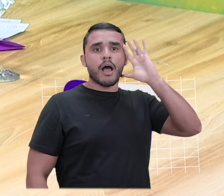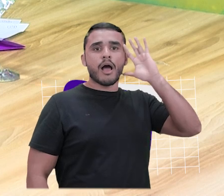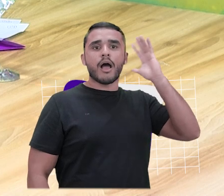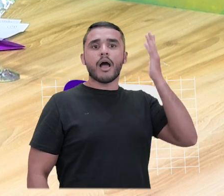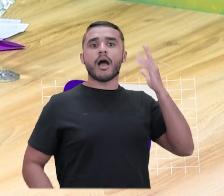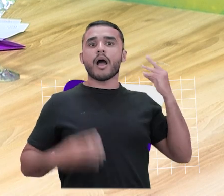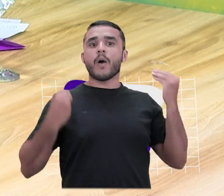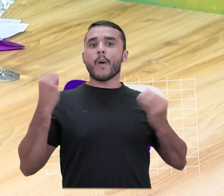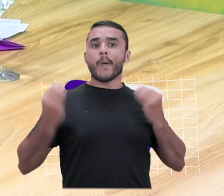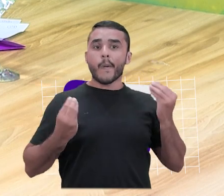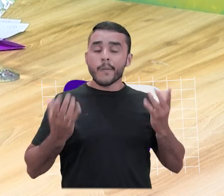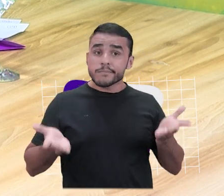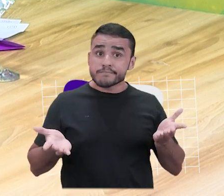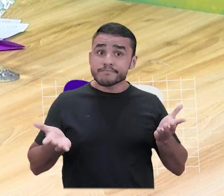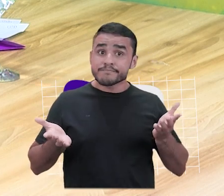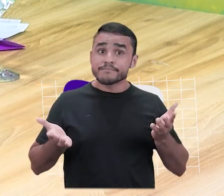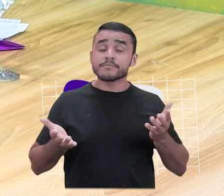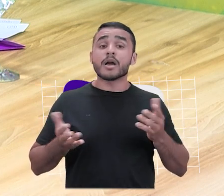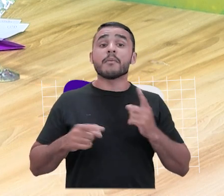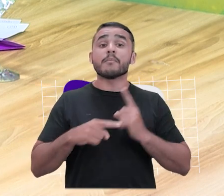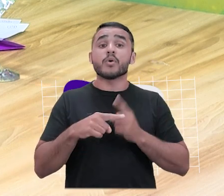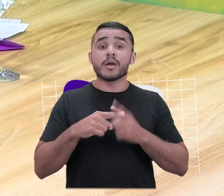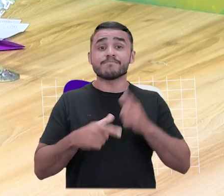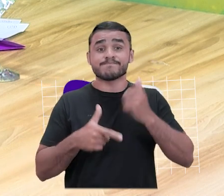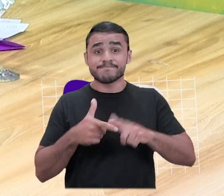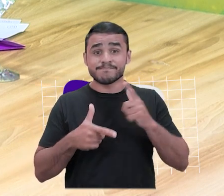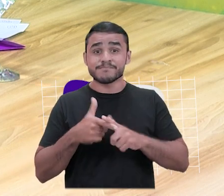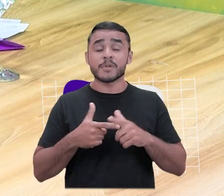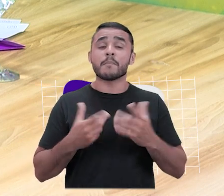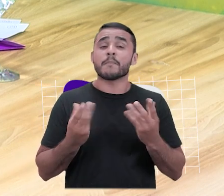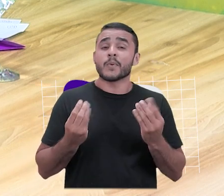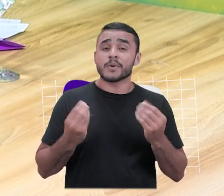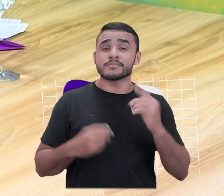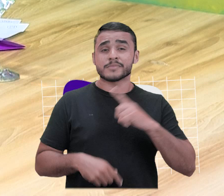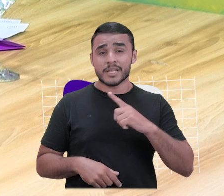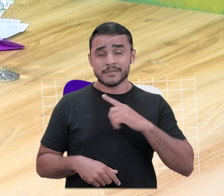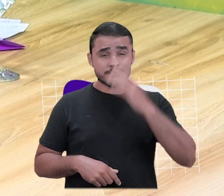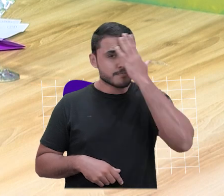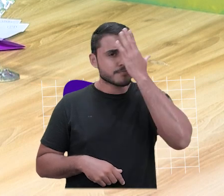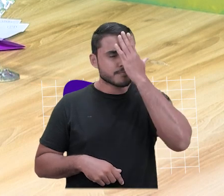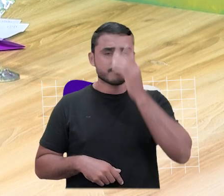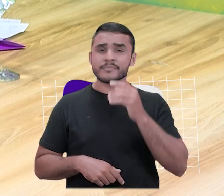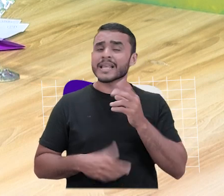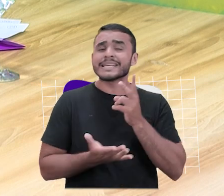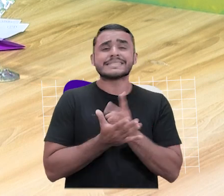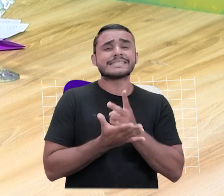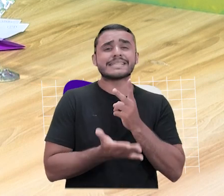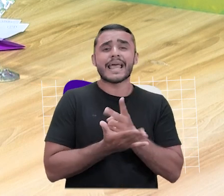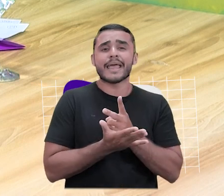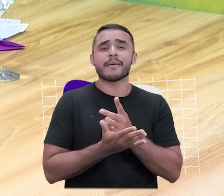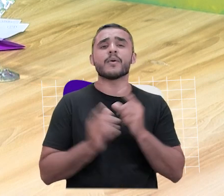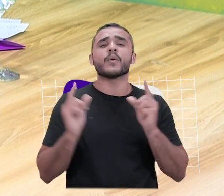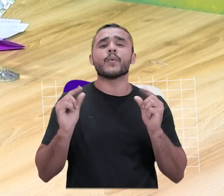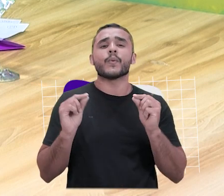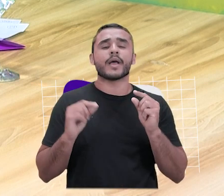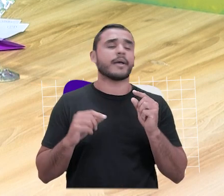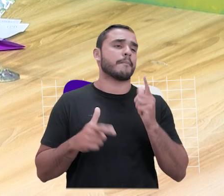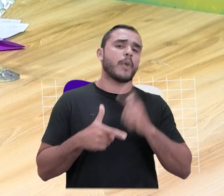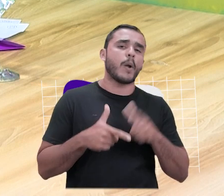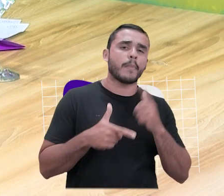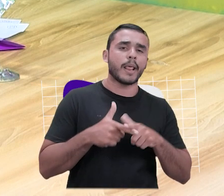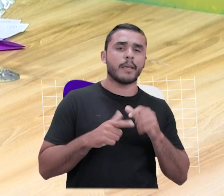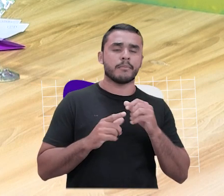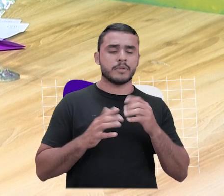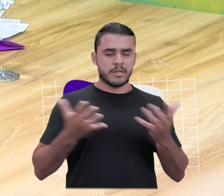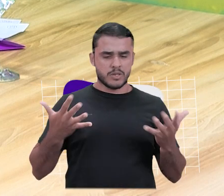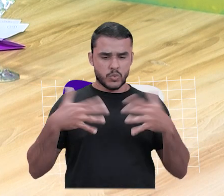da comparação, tá entendendo? Do Da tentar competição, se igualar, se enquadrar. Isso. Quando você tem